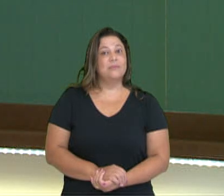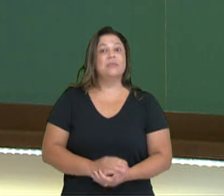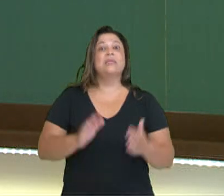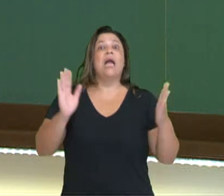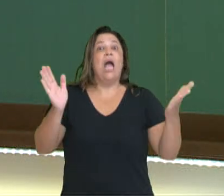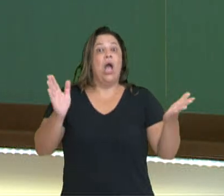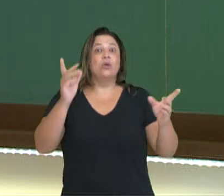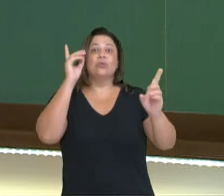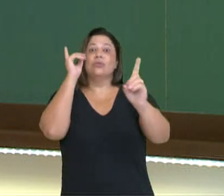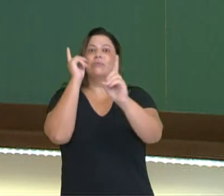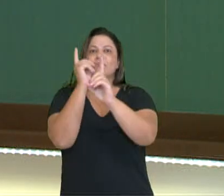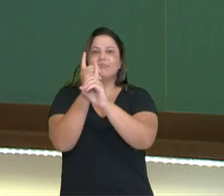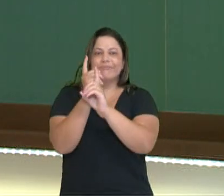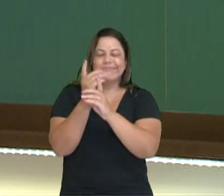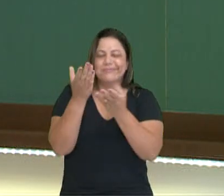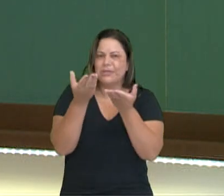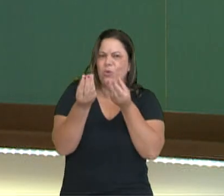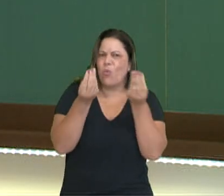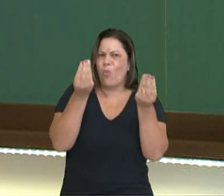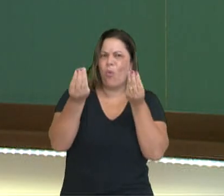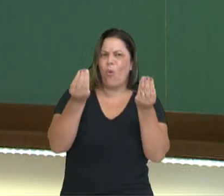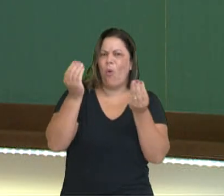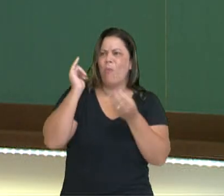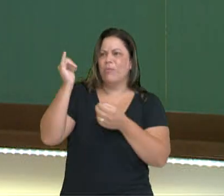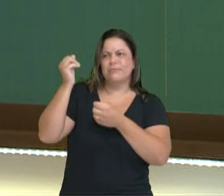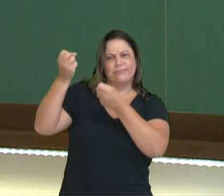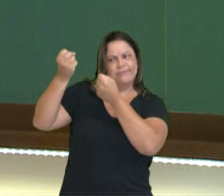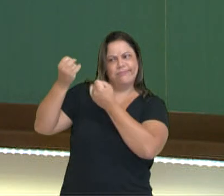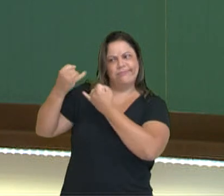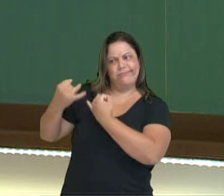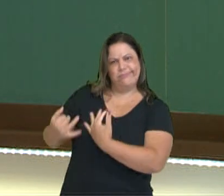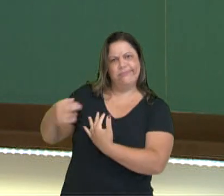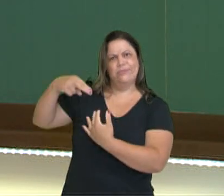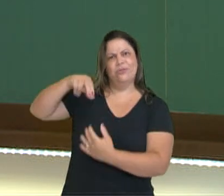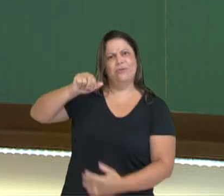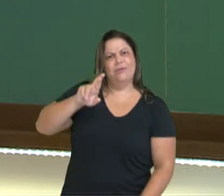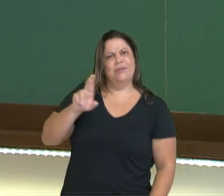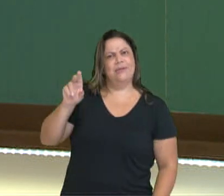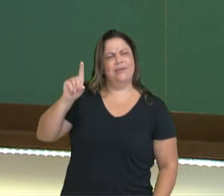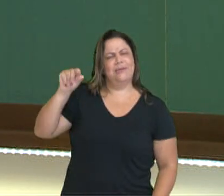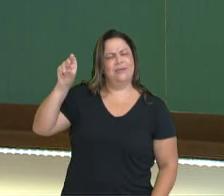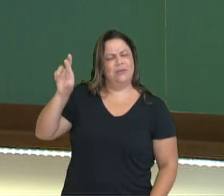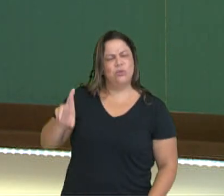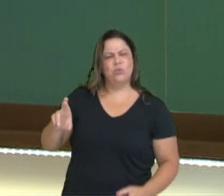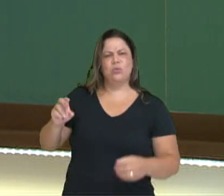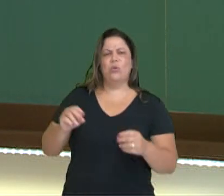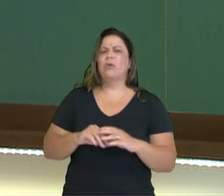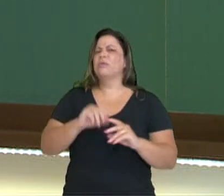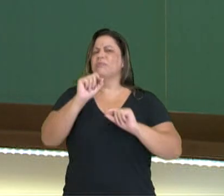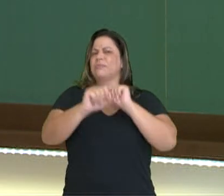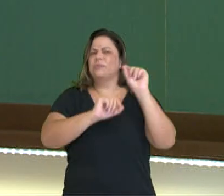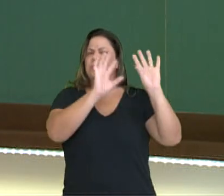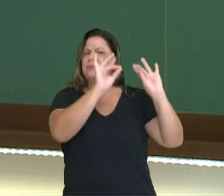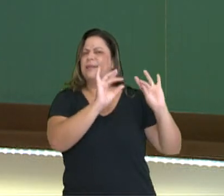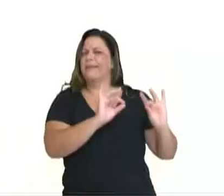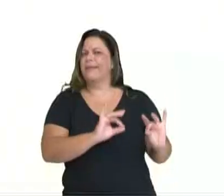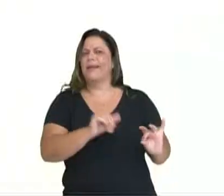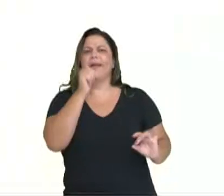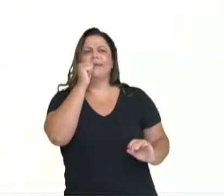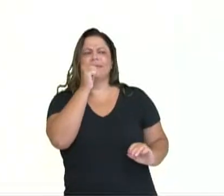Já descobrimos, então, como o narrador descreve a mulher? Você conseguiu perceber a descrição? Vamos ao